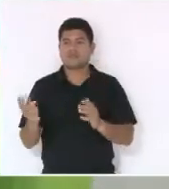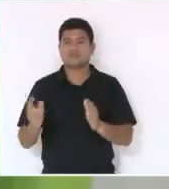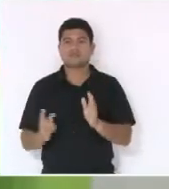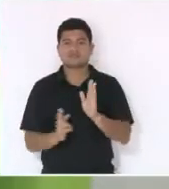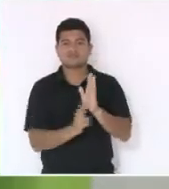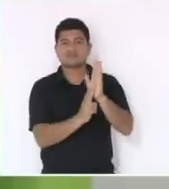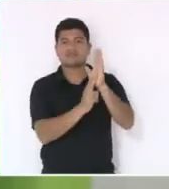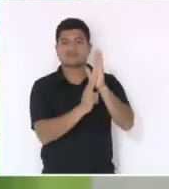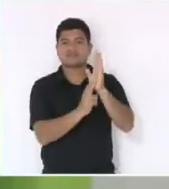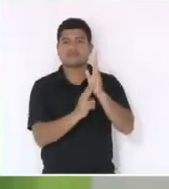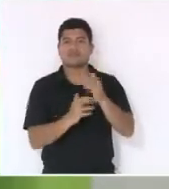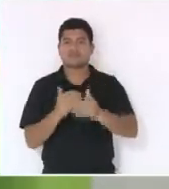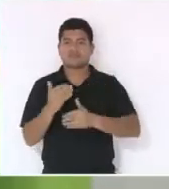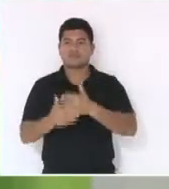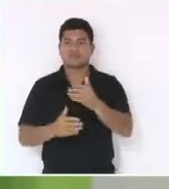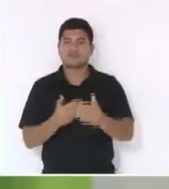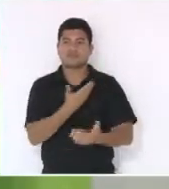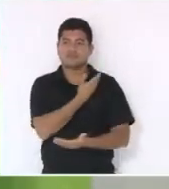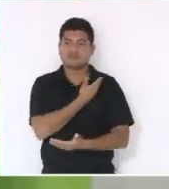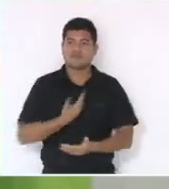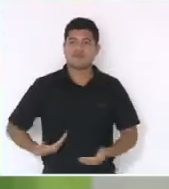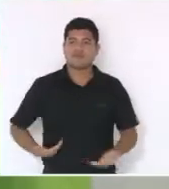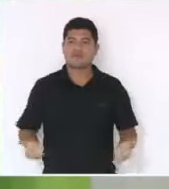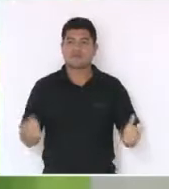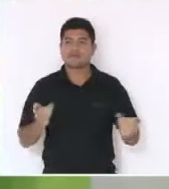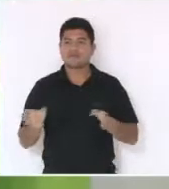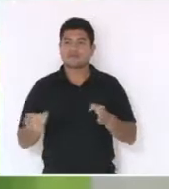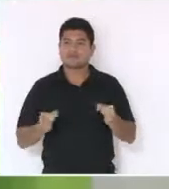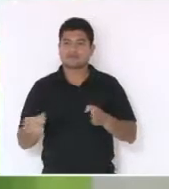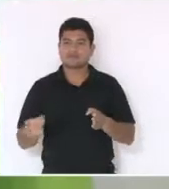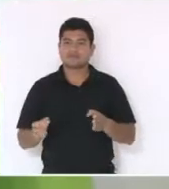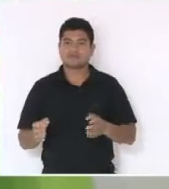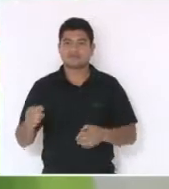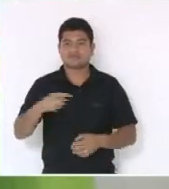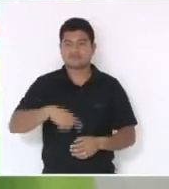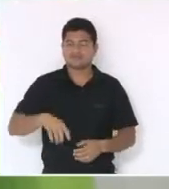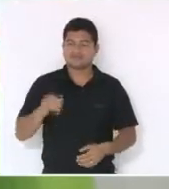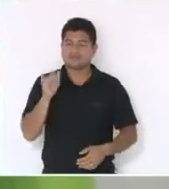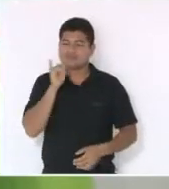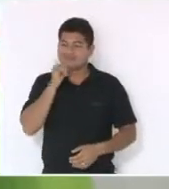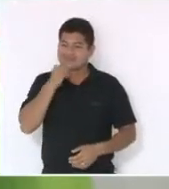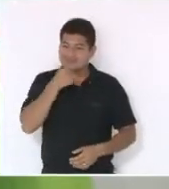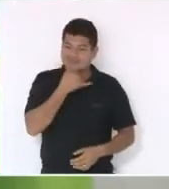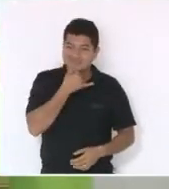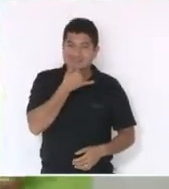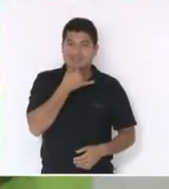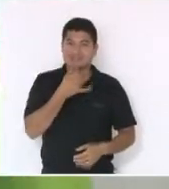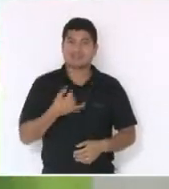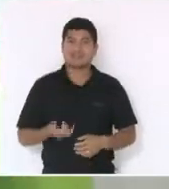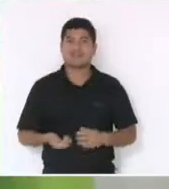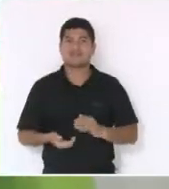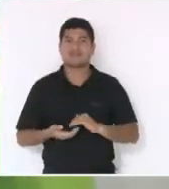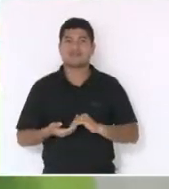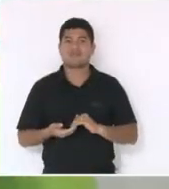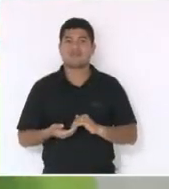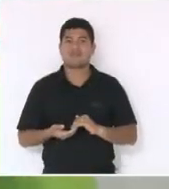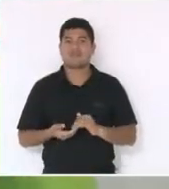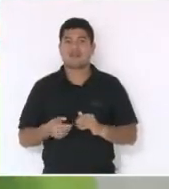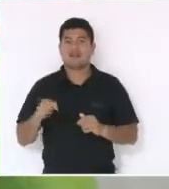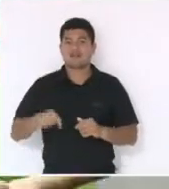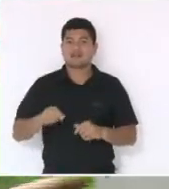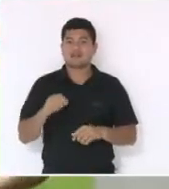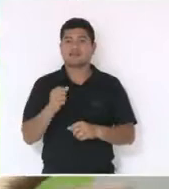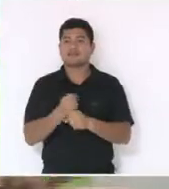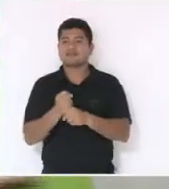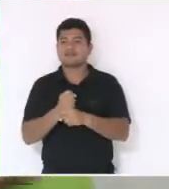nomeados nesse governo. Mas nós tivemos, infelizmente, em Santa Catarina, 4 anos de um governo que